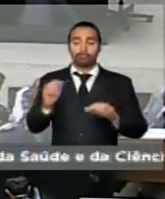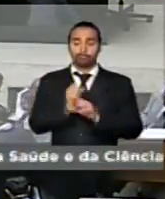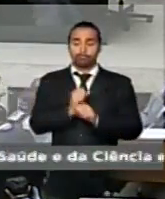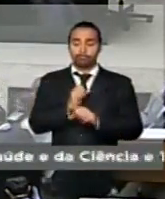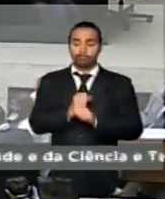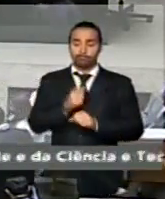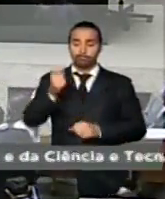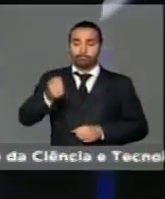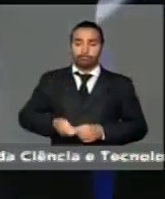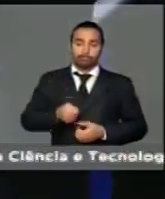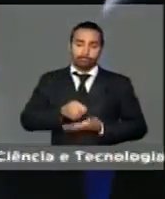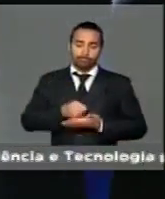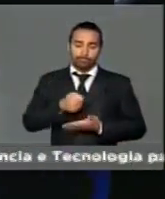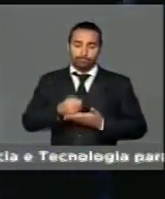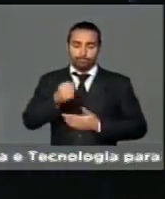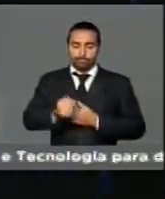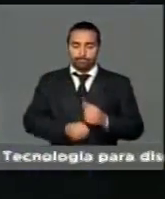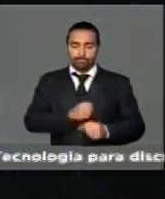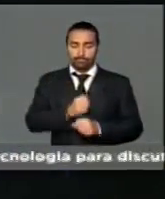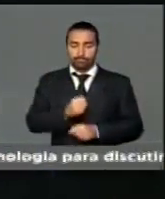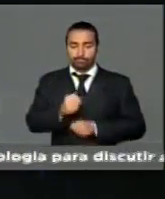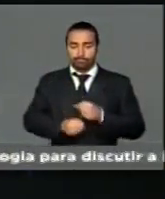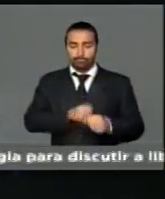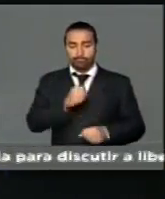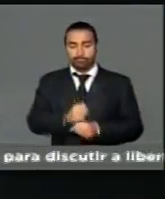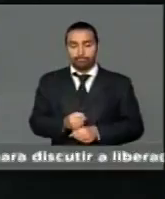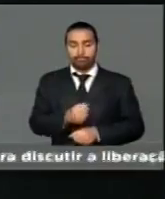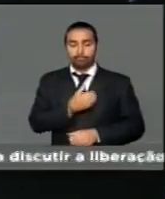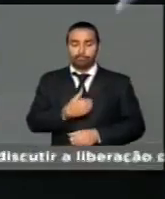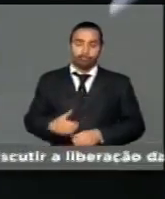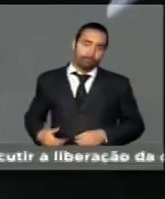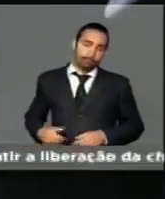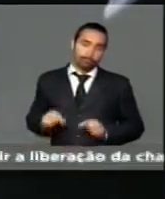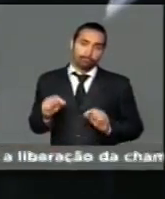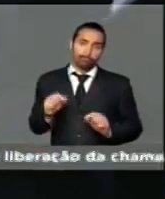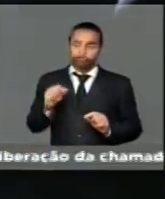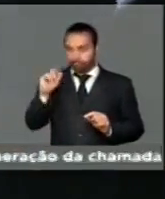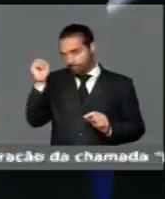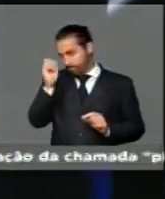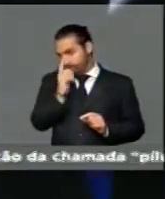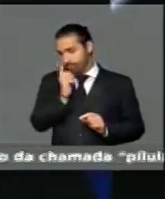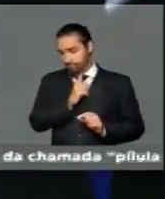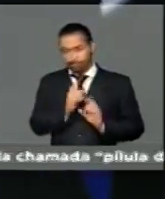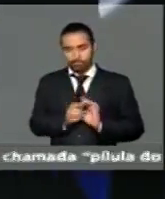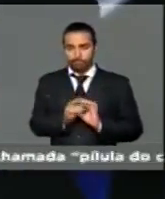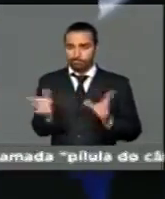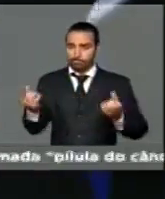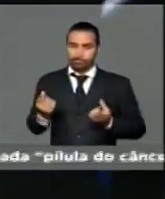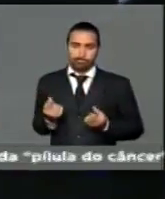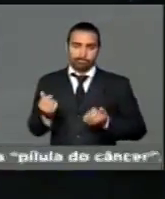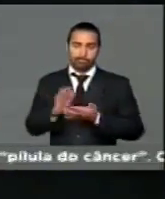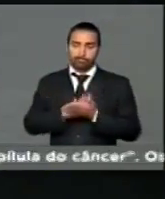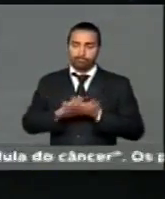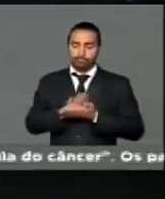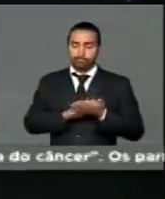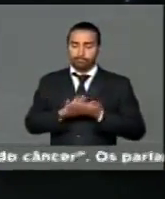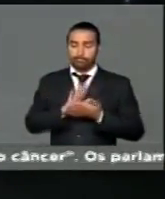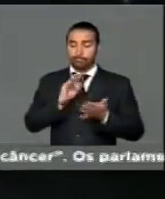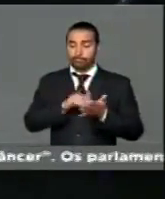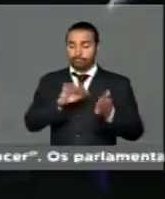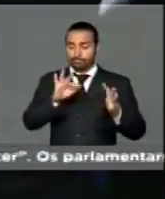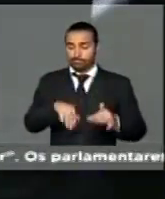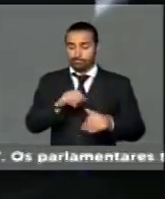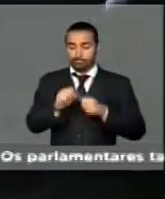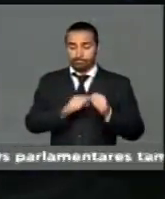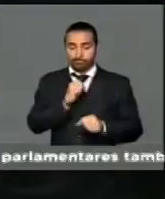ano após ano, a gente está vendo o governo mistigar com relação à questão da liberação das emendas. Inclusive, chega no final do ano, nem sequer o